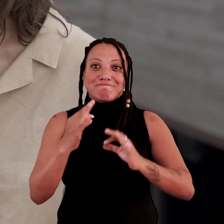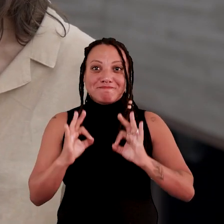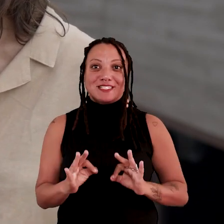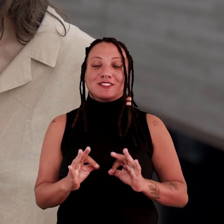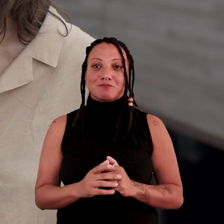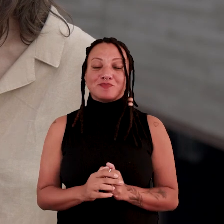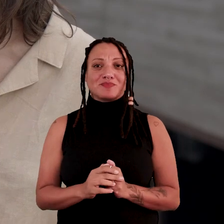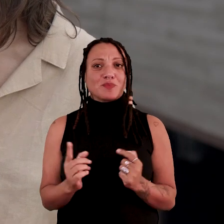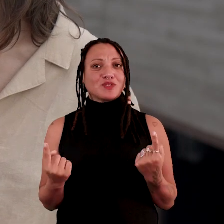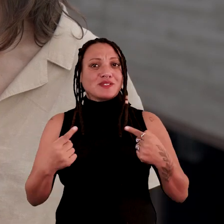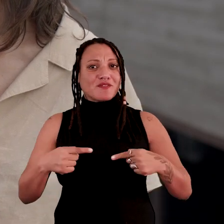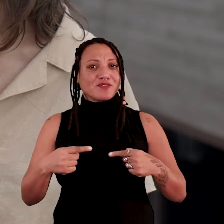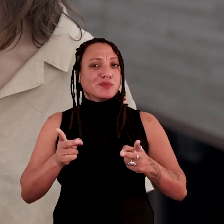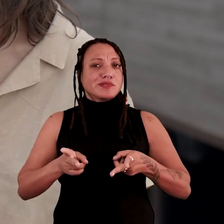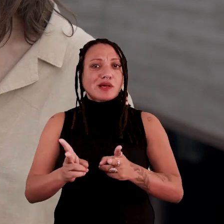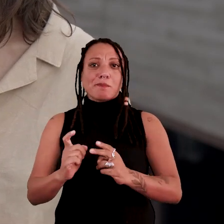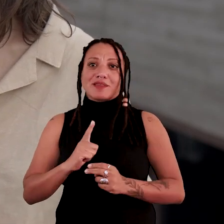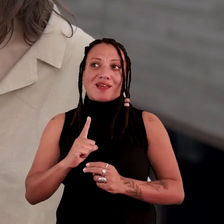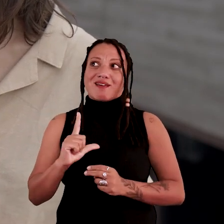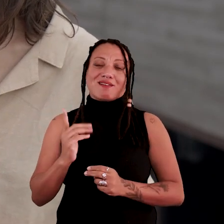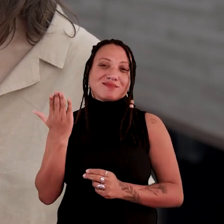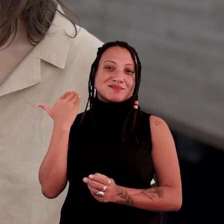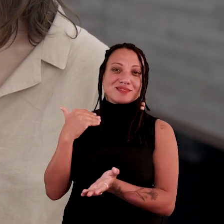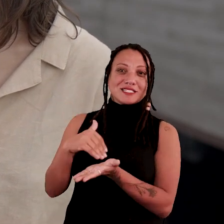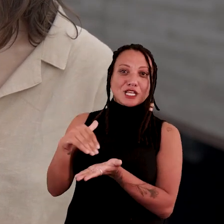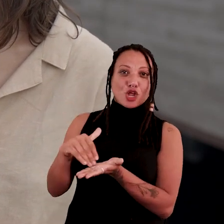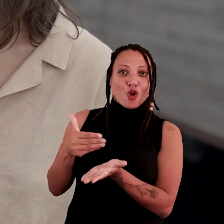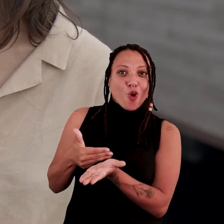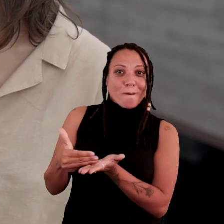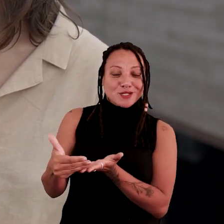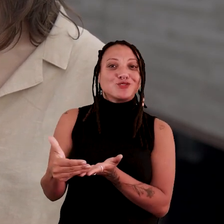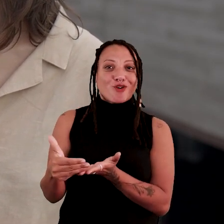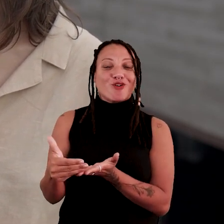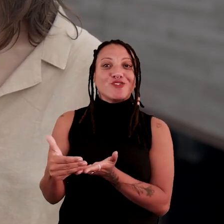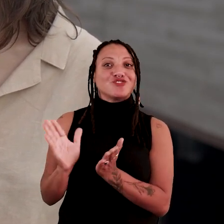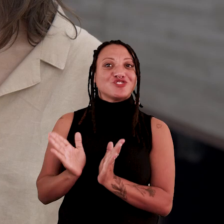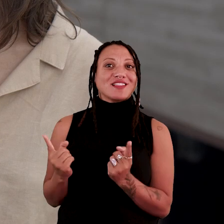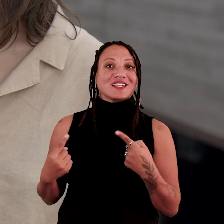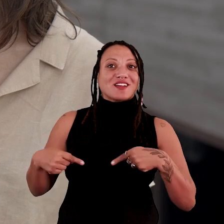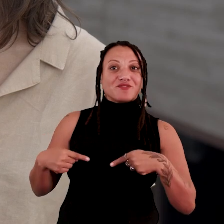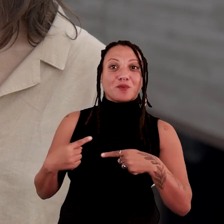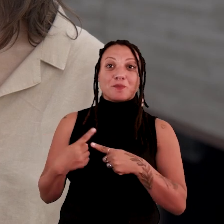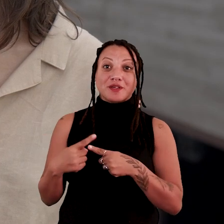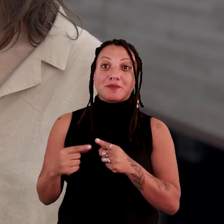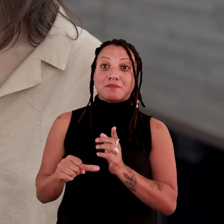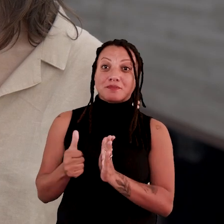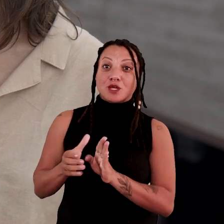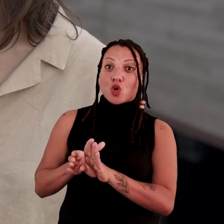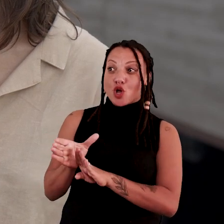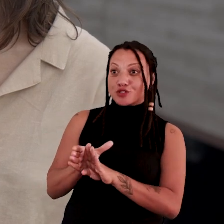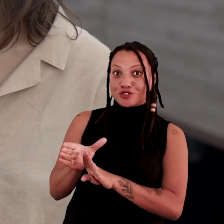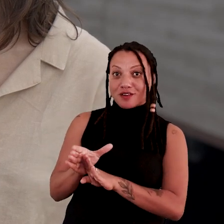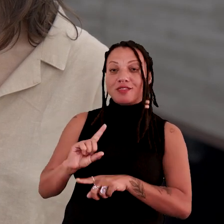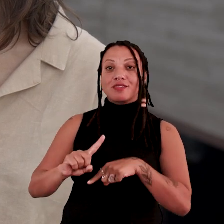iniciou justamente com essas consultorias. Aí a gente passou para o desenvolvimento de projetos e chegou um dado